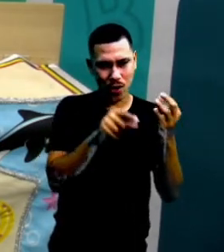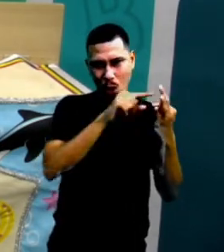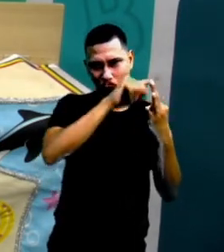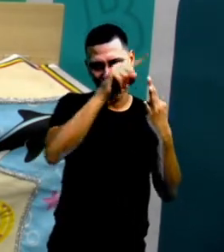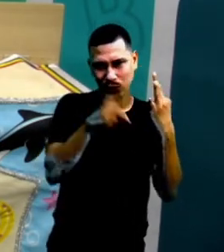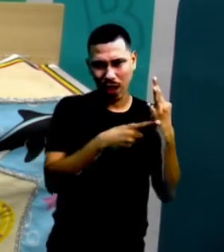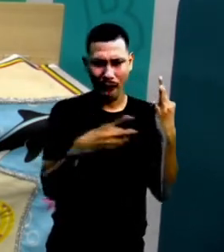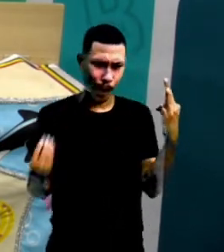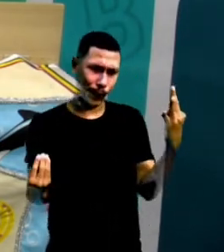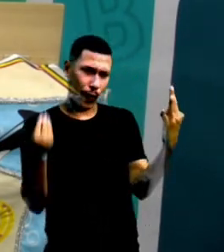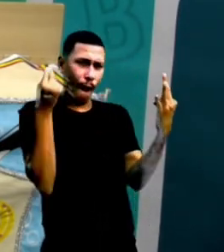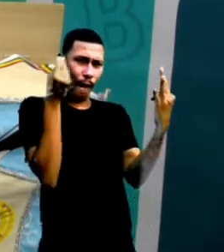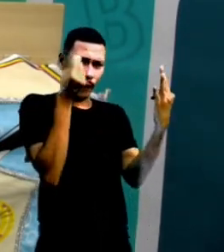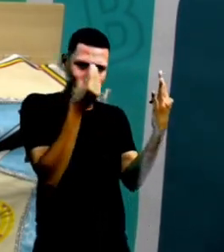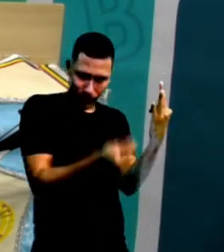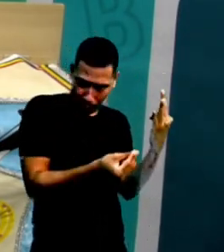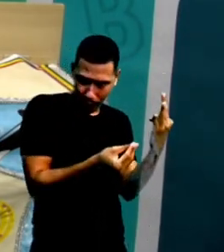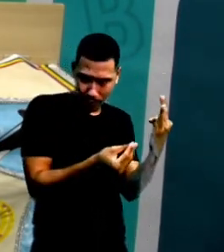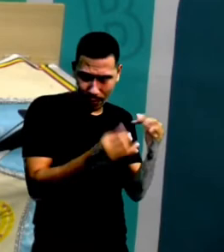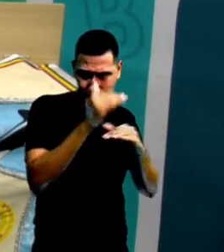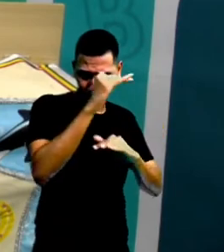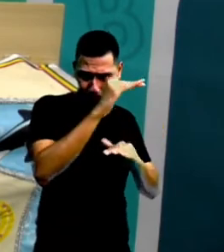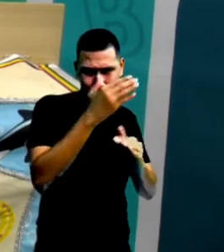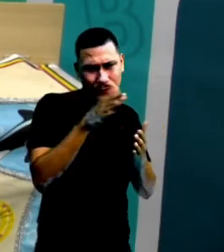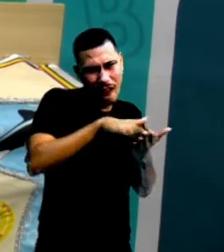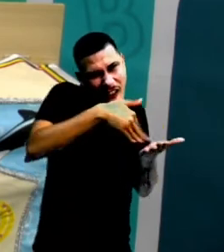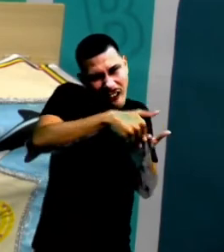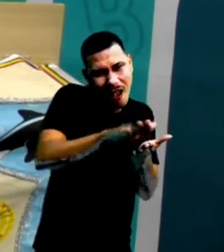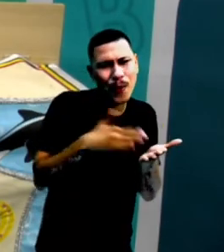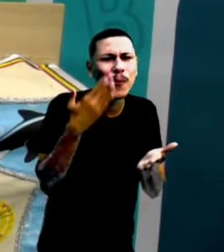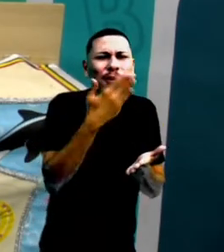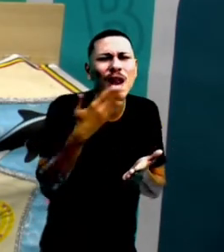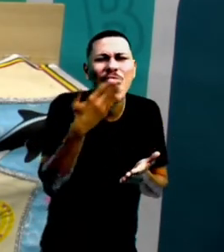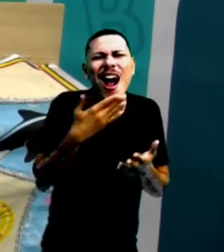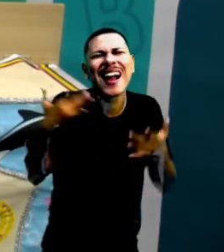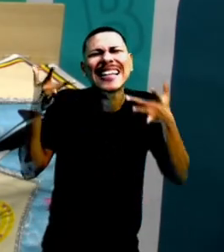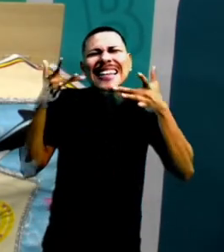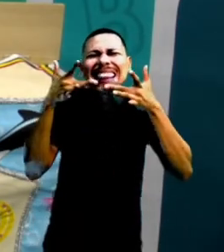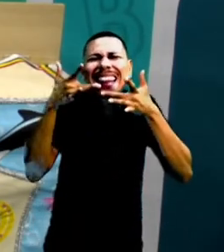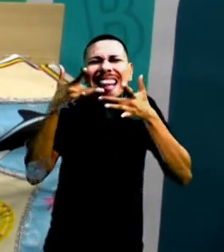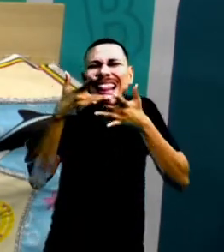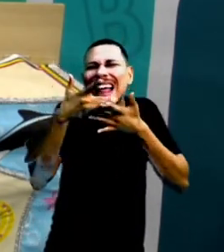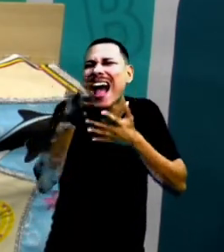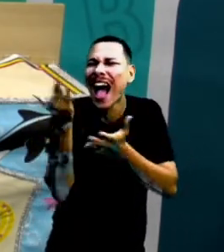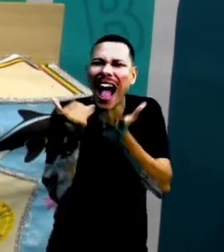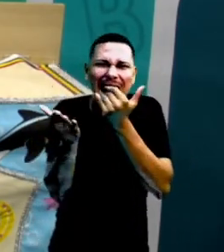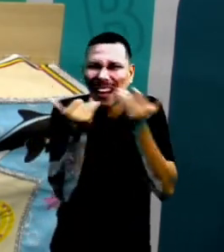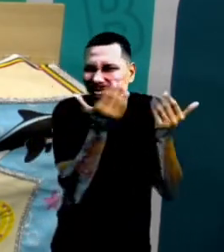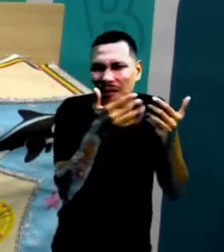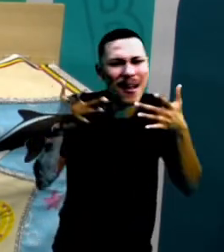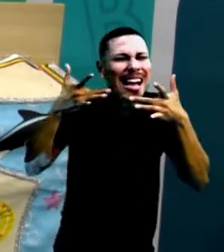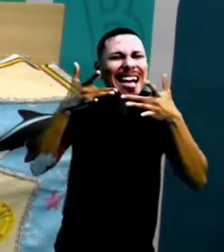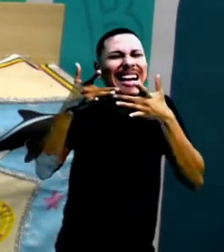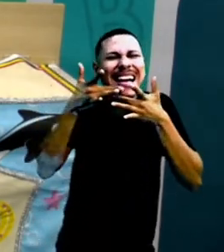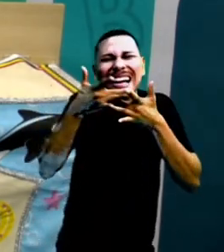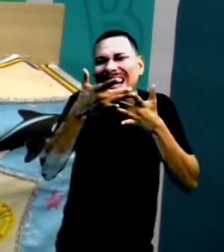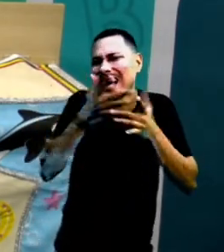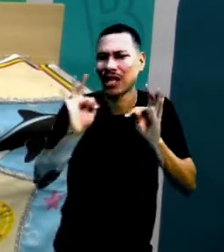de melado. E eles, leiturinha, comeram de se acabar o pote de melado. E todos